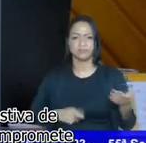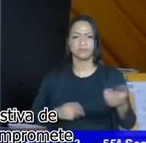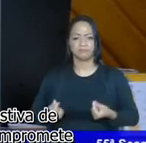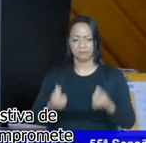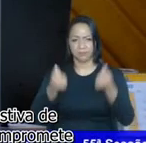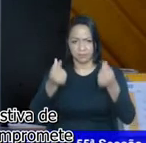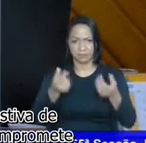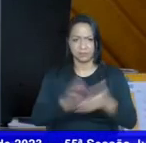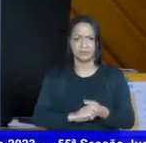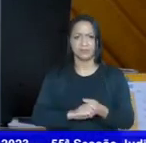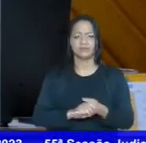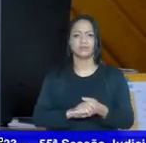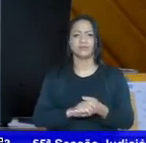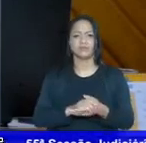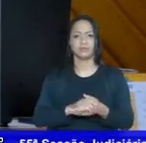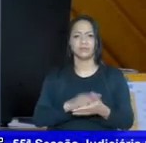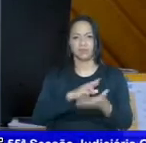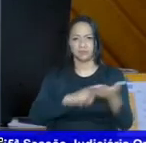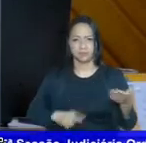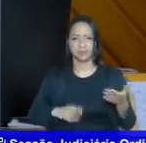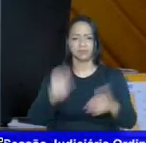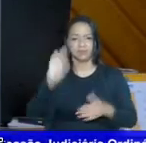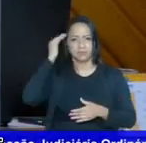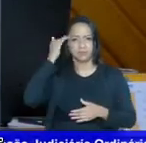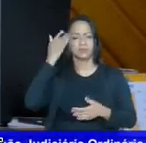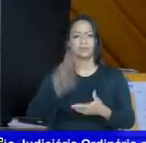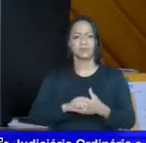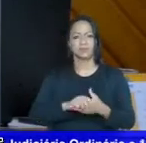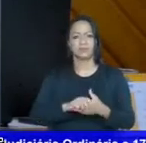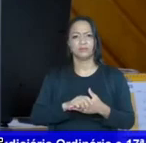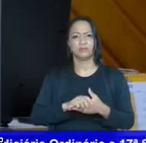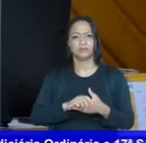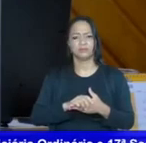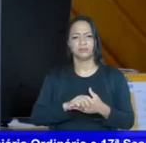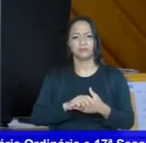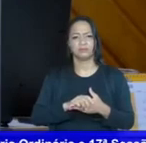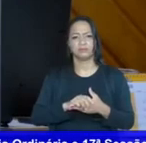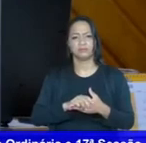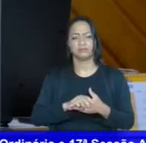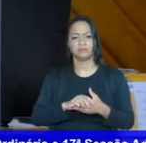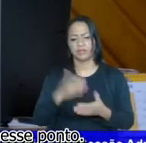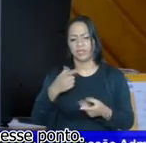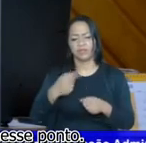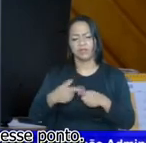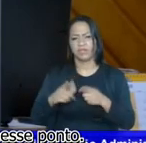é uma irregularidade que não compromete, e o relator entendeu que essa irregularidade